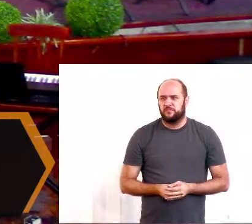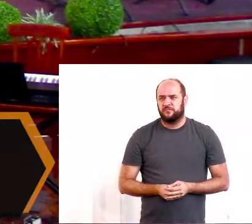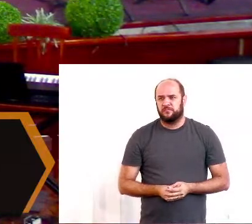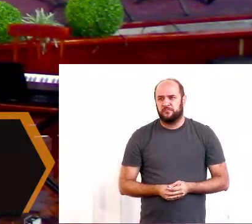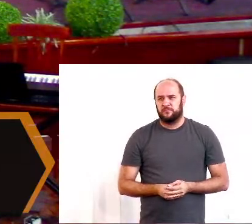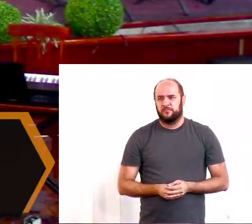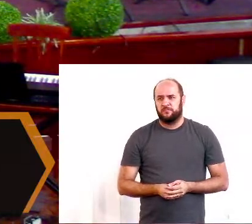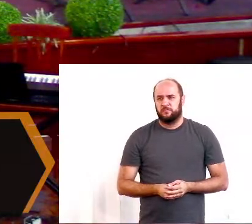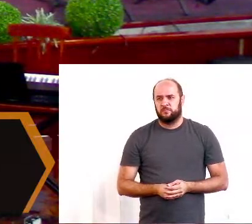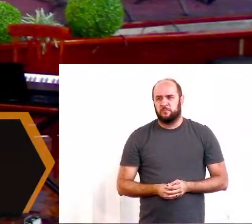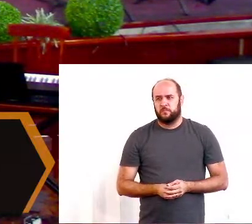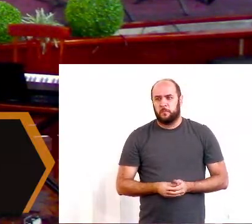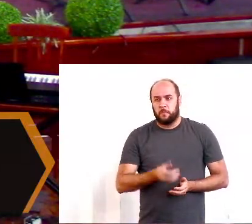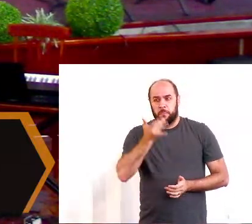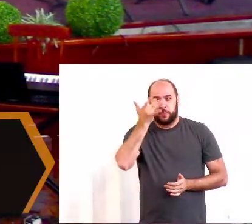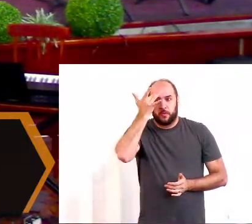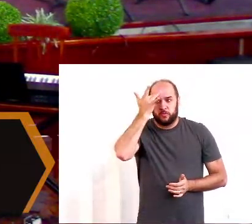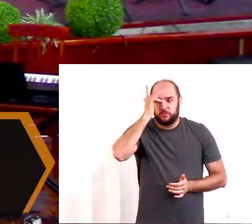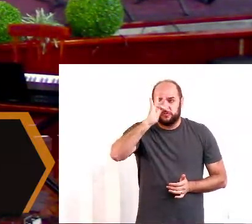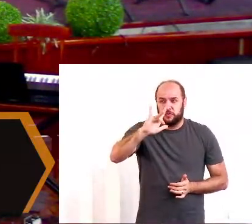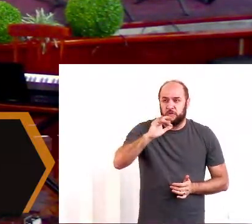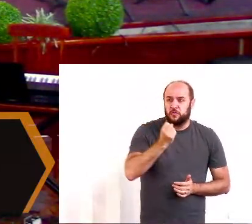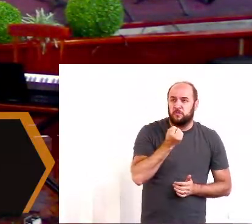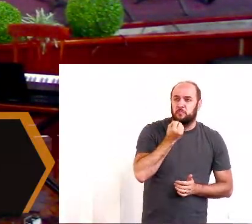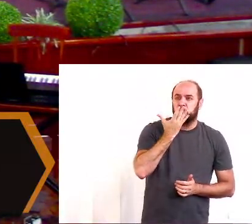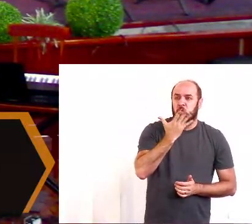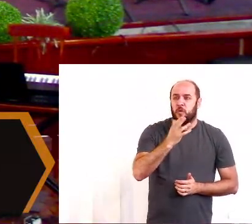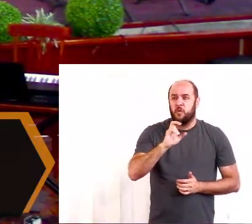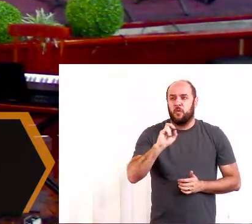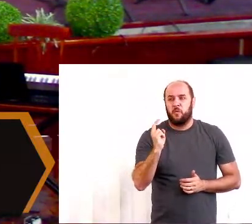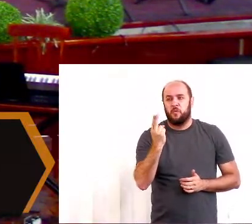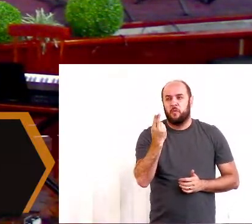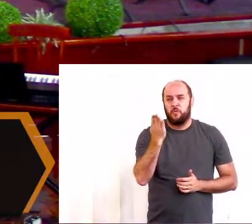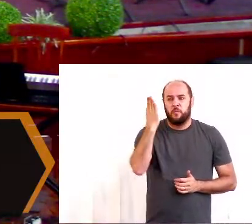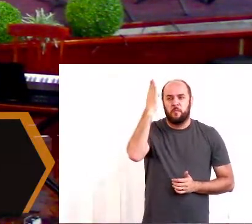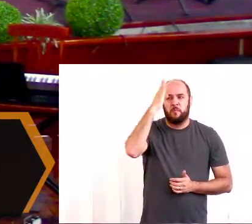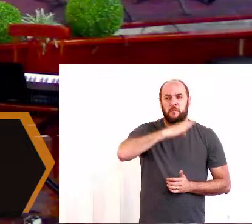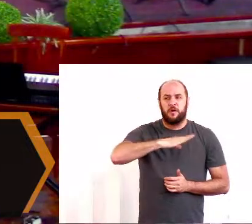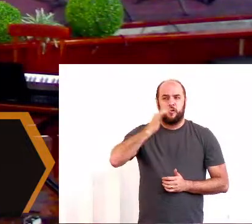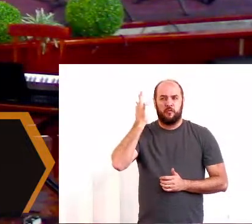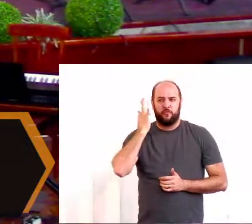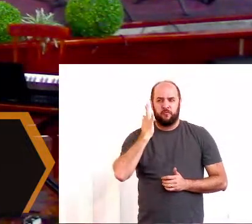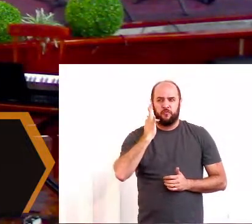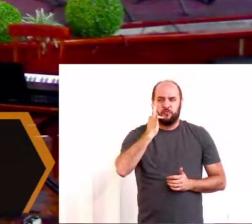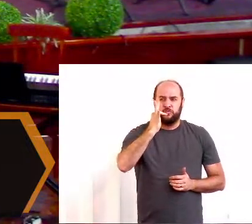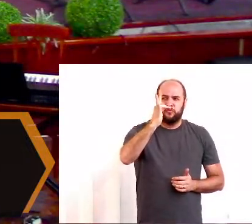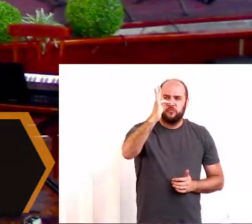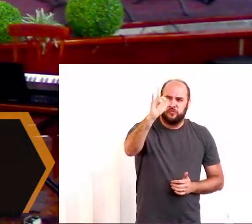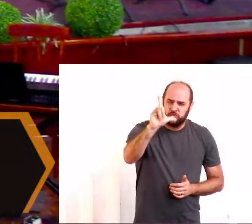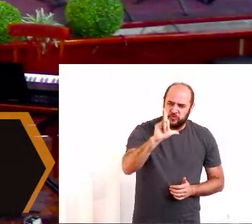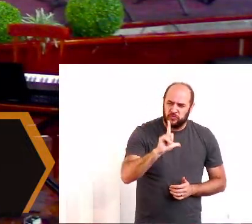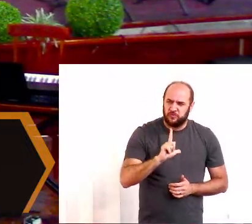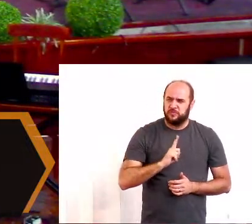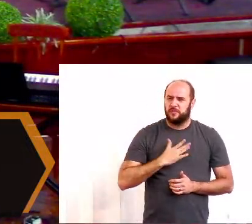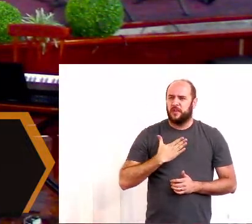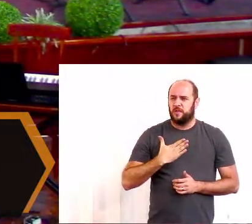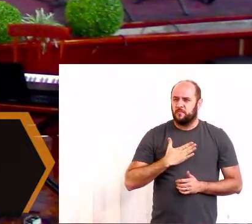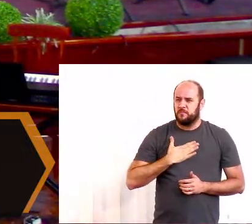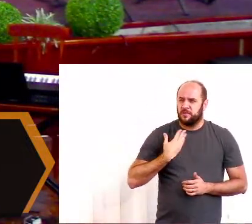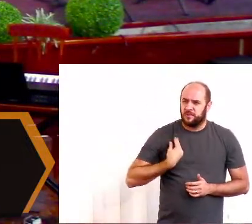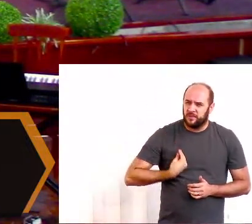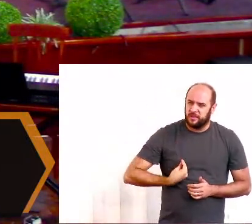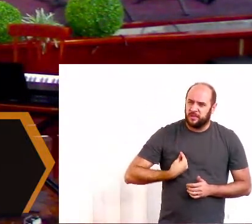final. Não sei o que de mal ou bem é